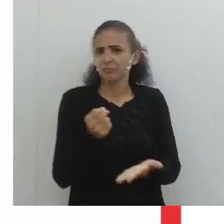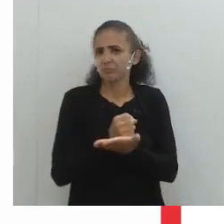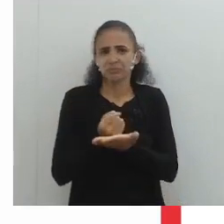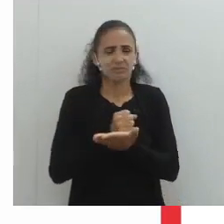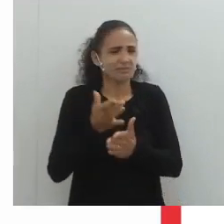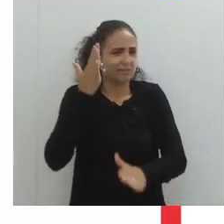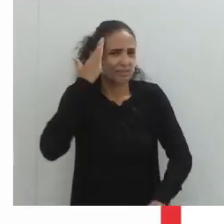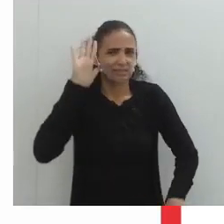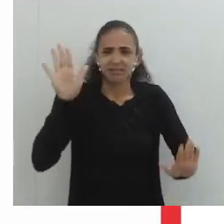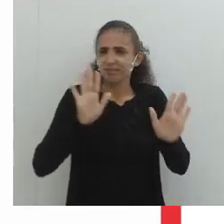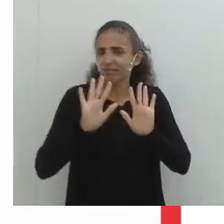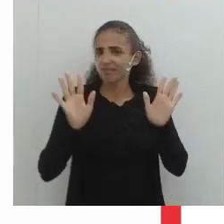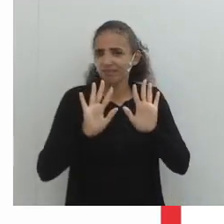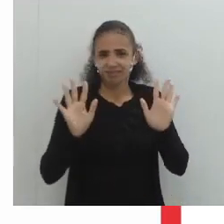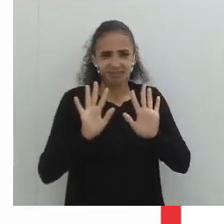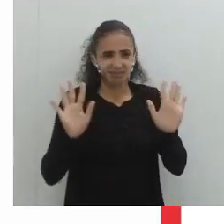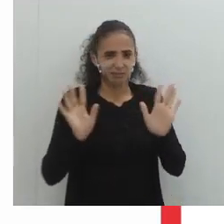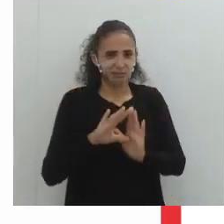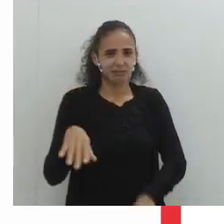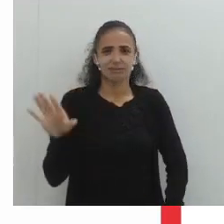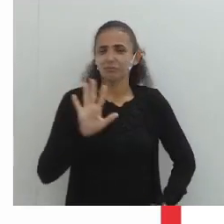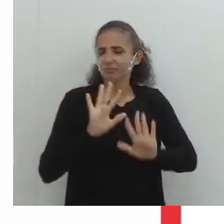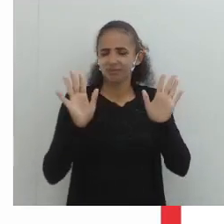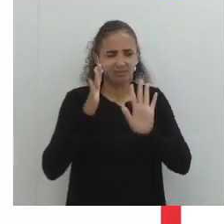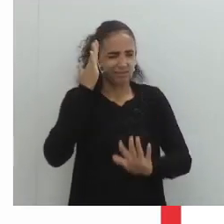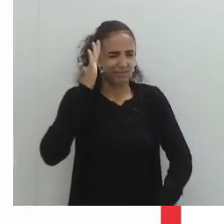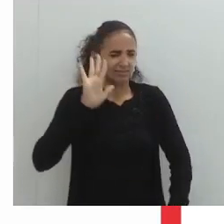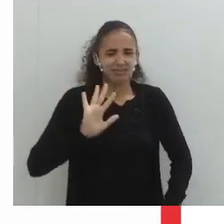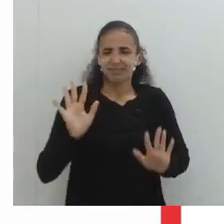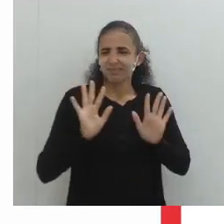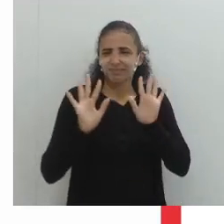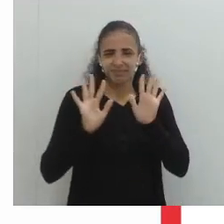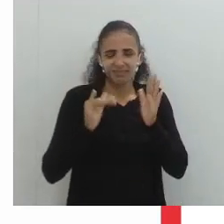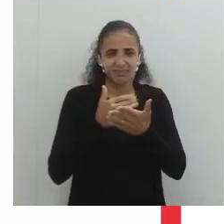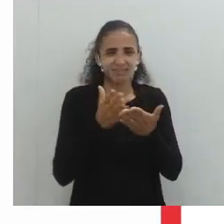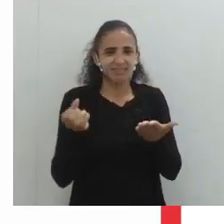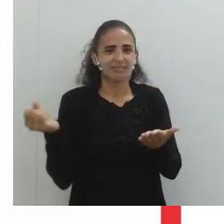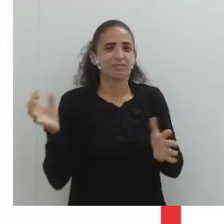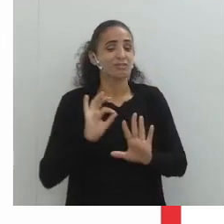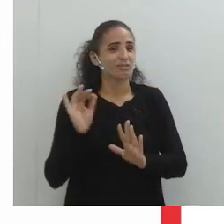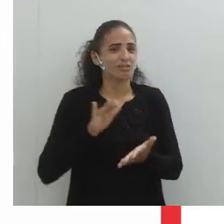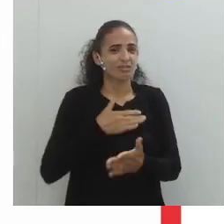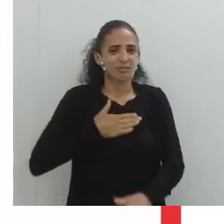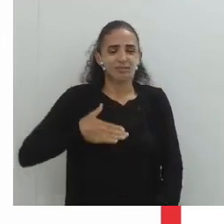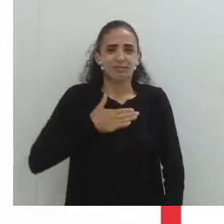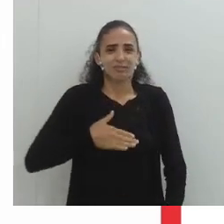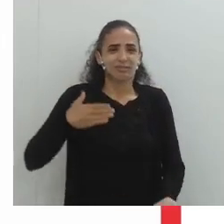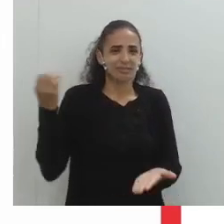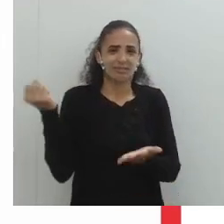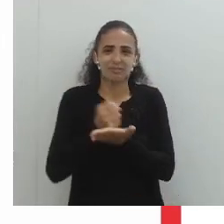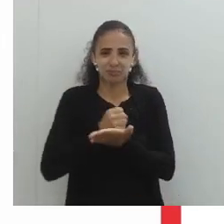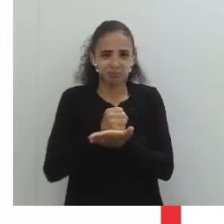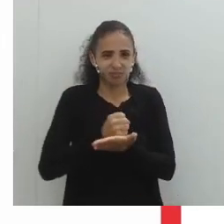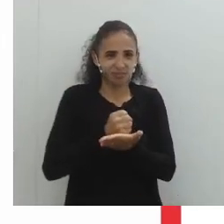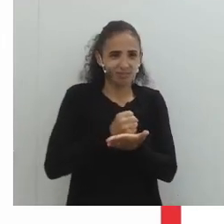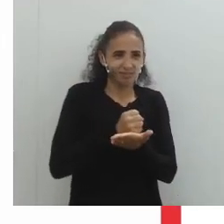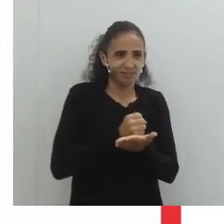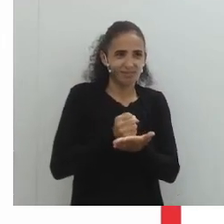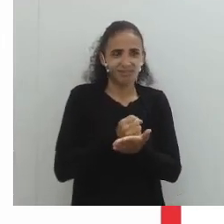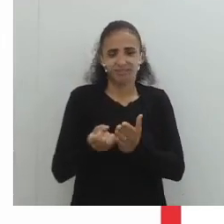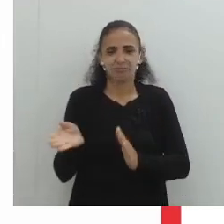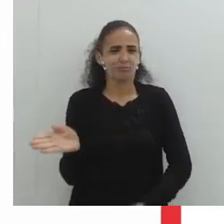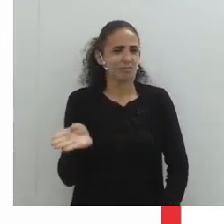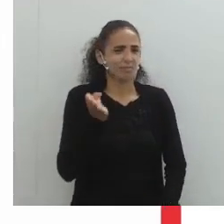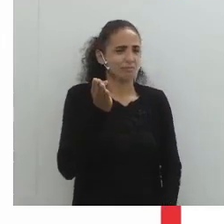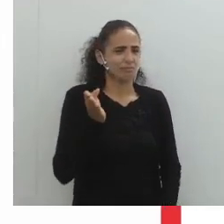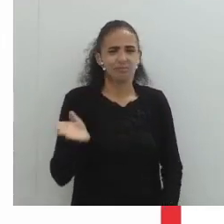de jogo digital. Sou zero. Eu só gostava daquele Atari, aquele Tec-Tec,